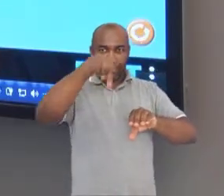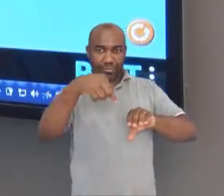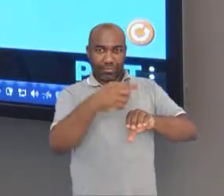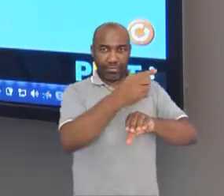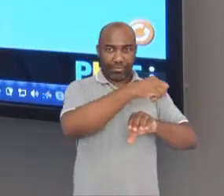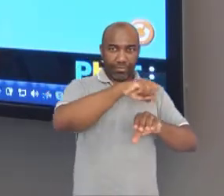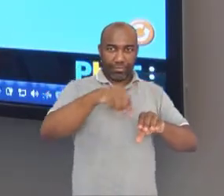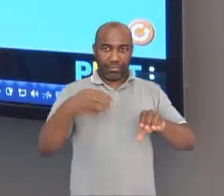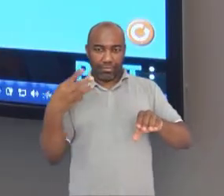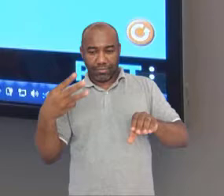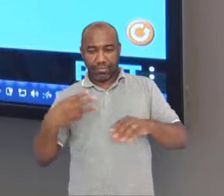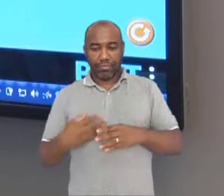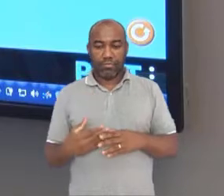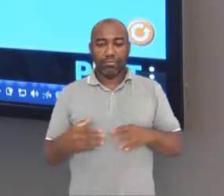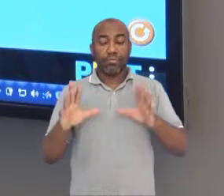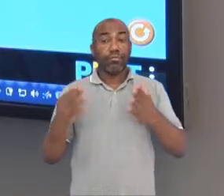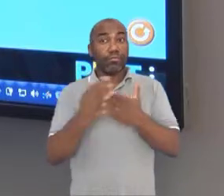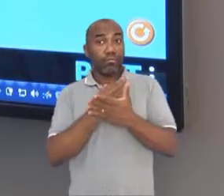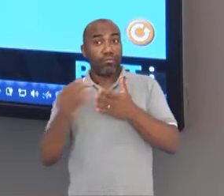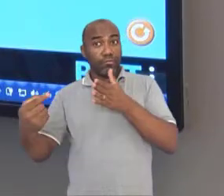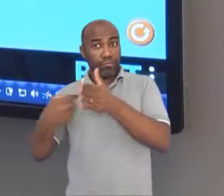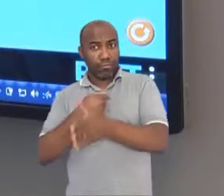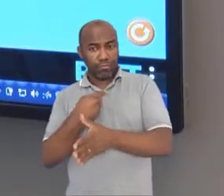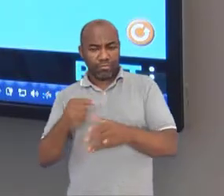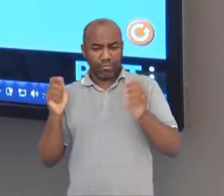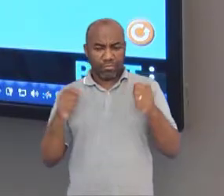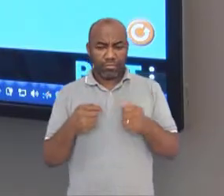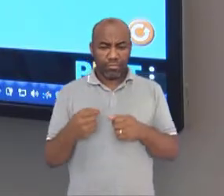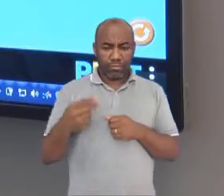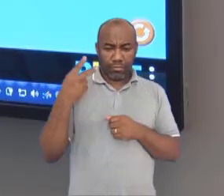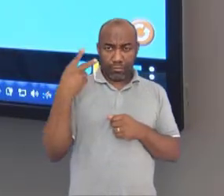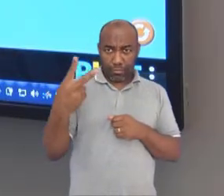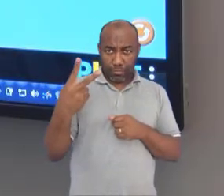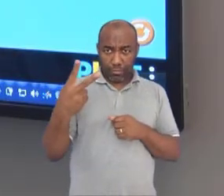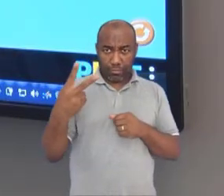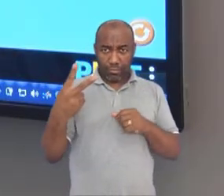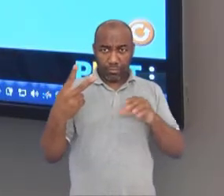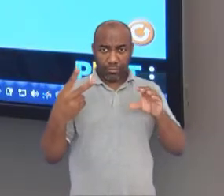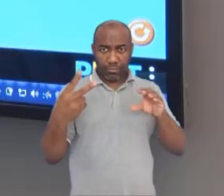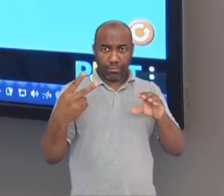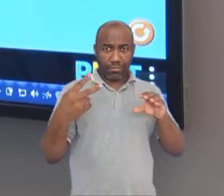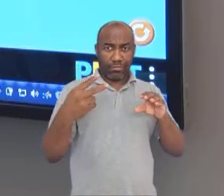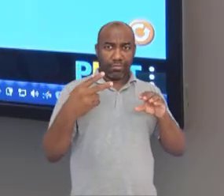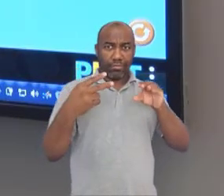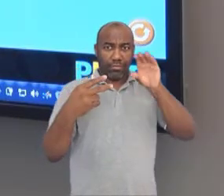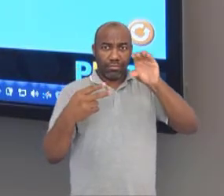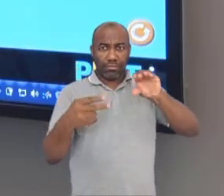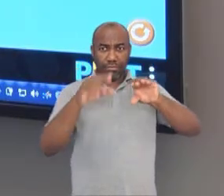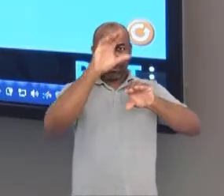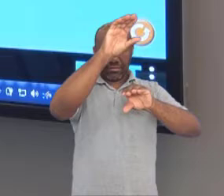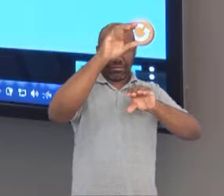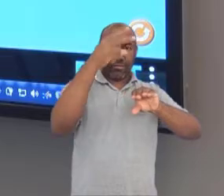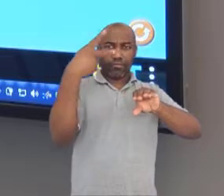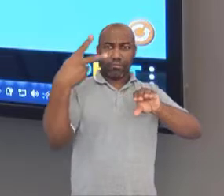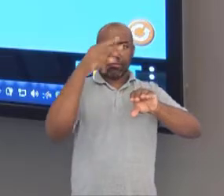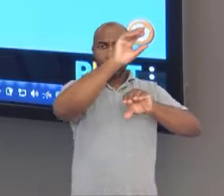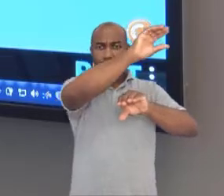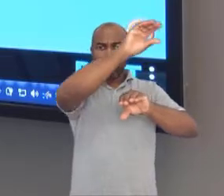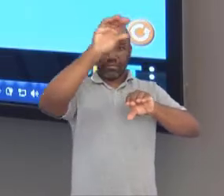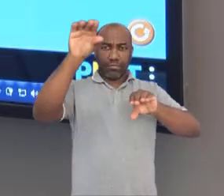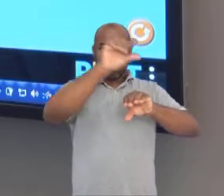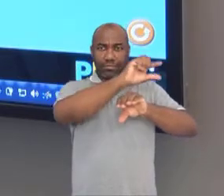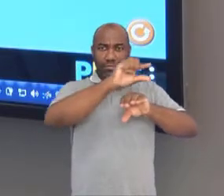Bene, eu posso fazer um circuito com 2 caminhos? Pode. É uma associação em paralelo?